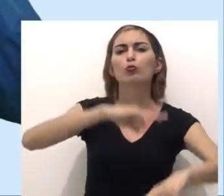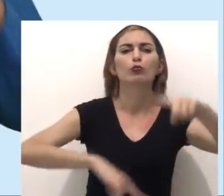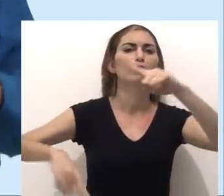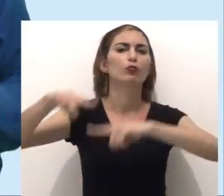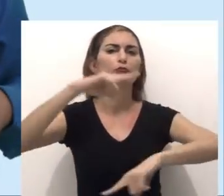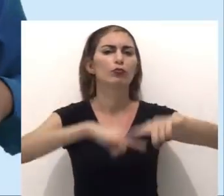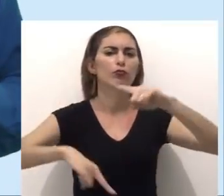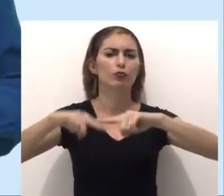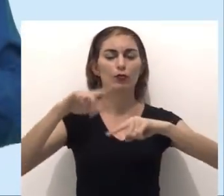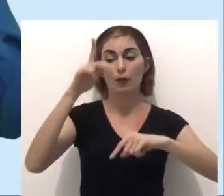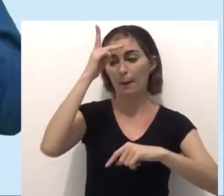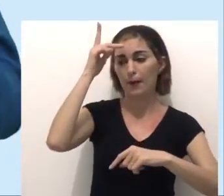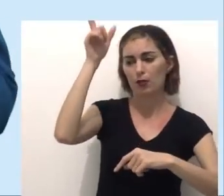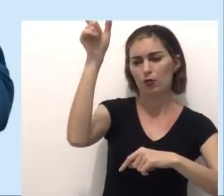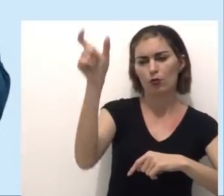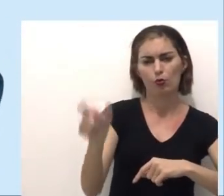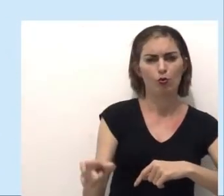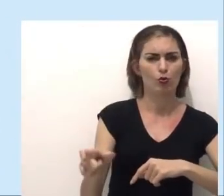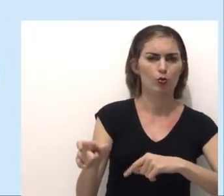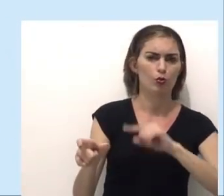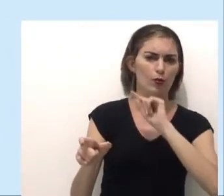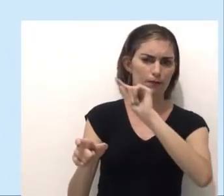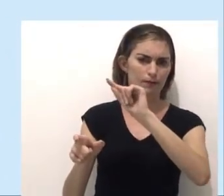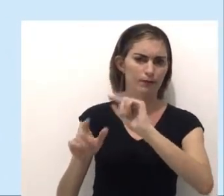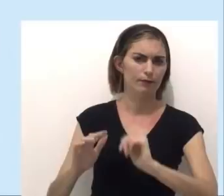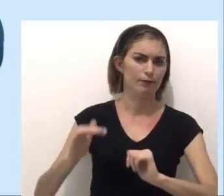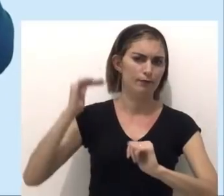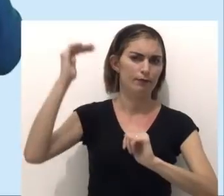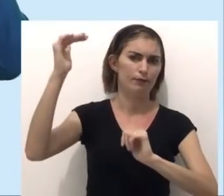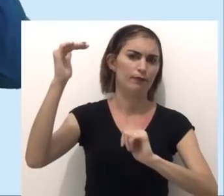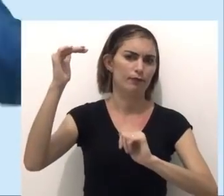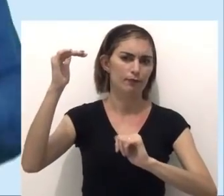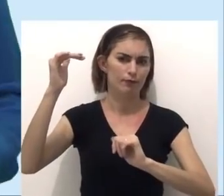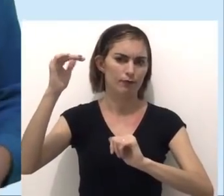de governar. Ele é tido como uma pessoa